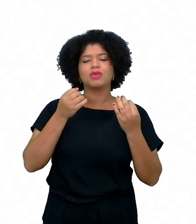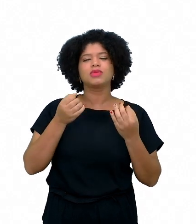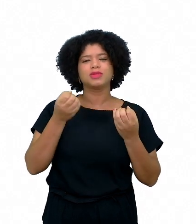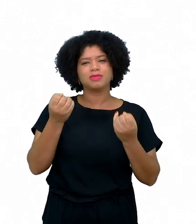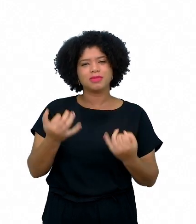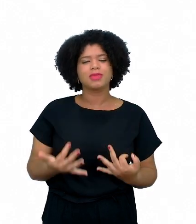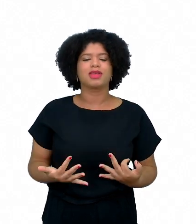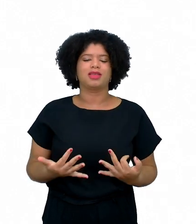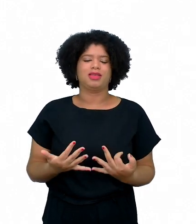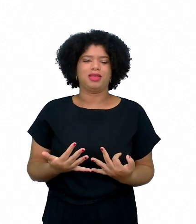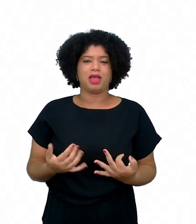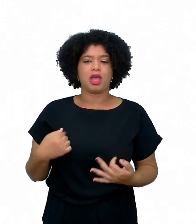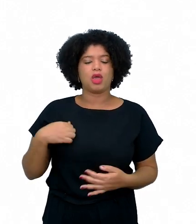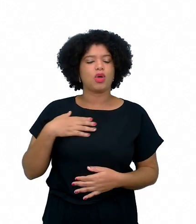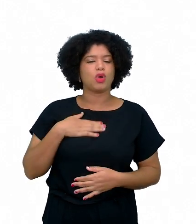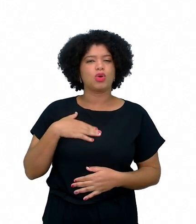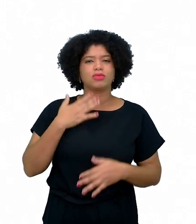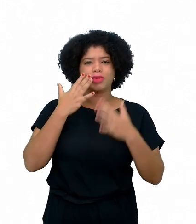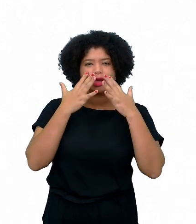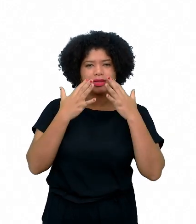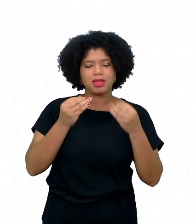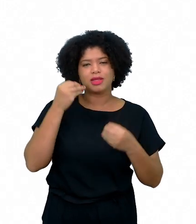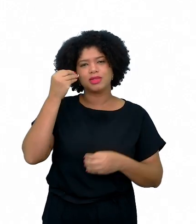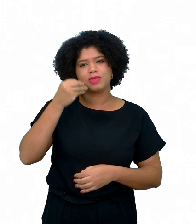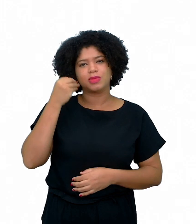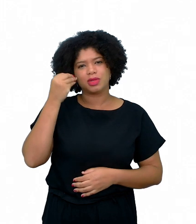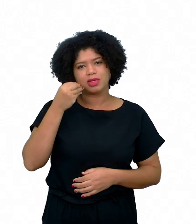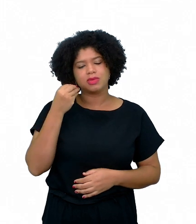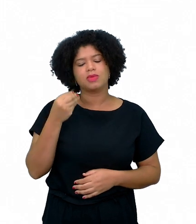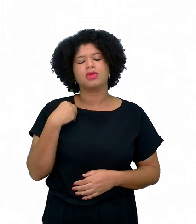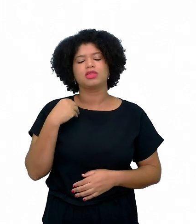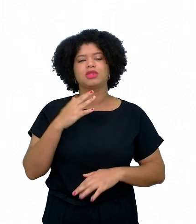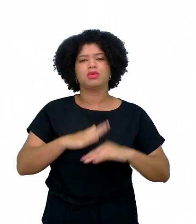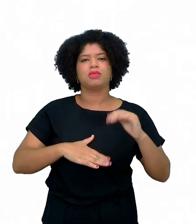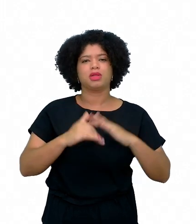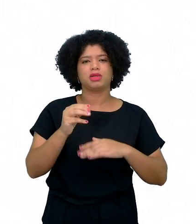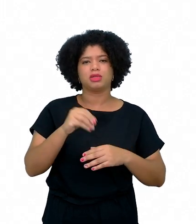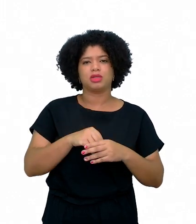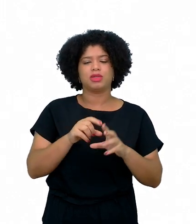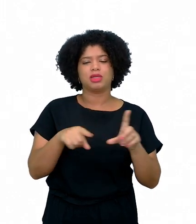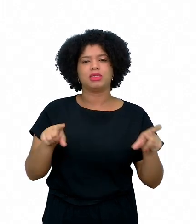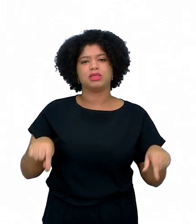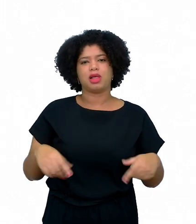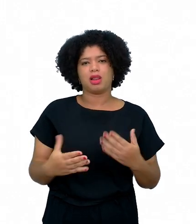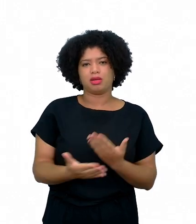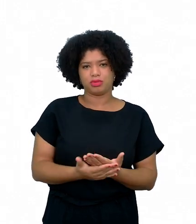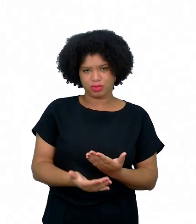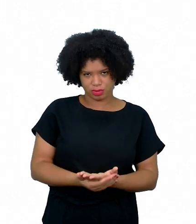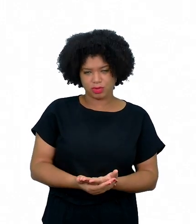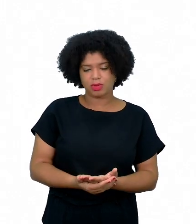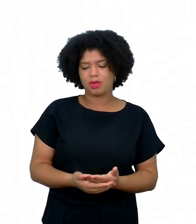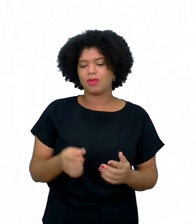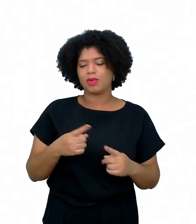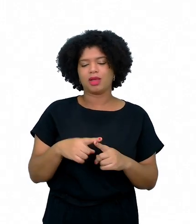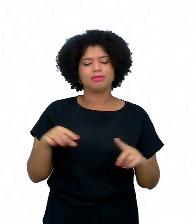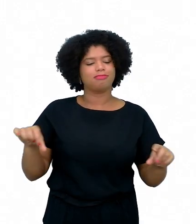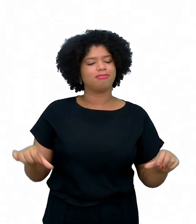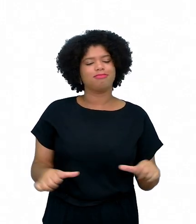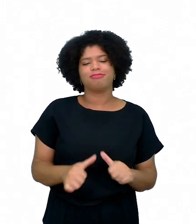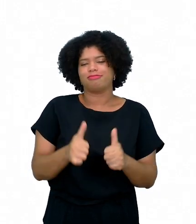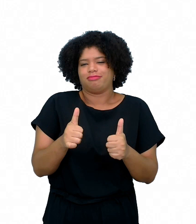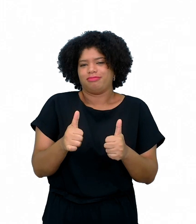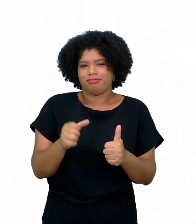que eu gosto sempre de ouvir experiências de boas práticas de sala de aula, que isso nos enriquece, isso